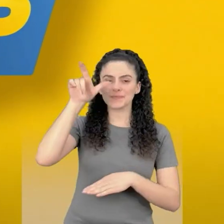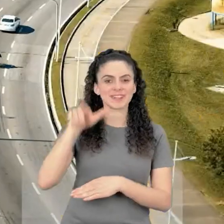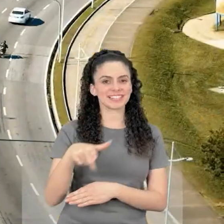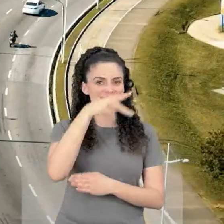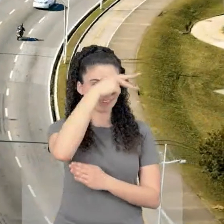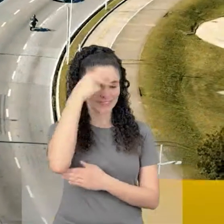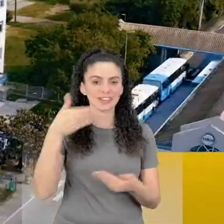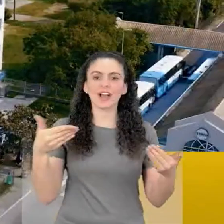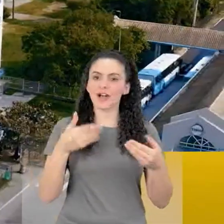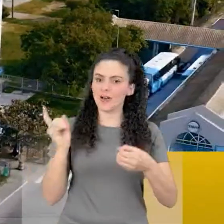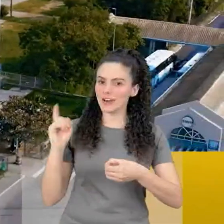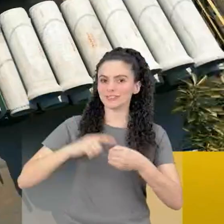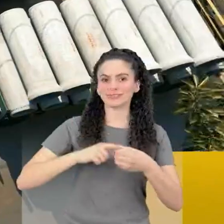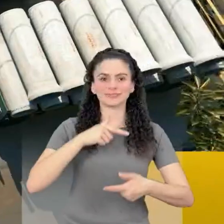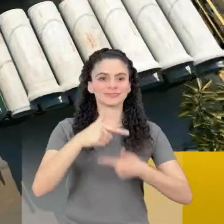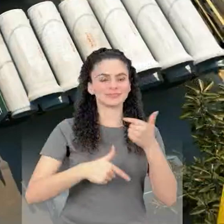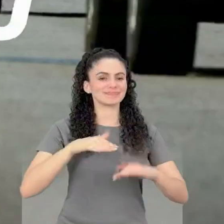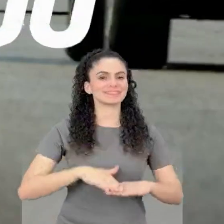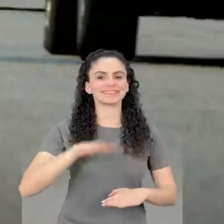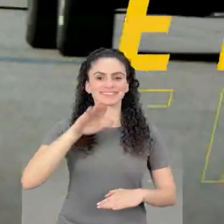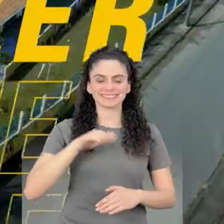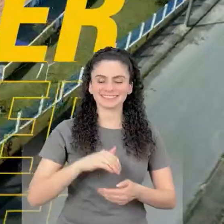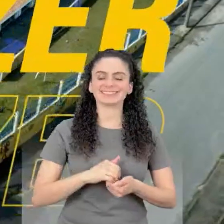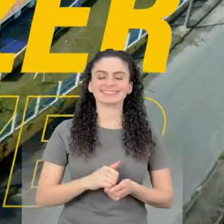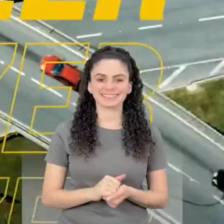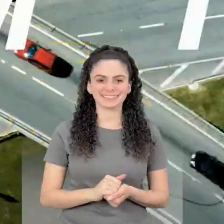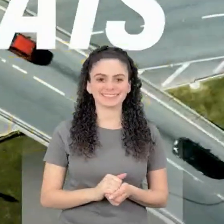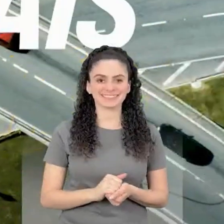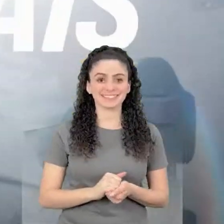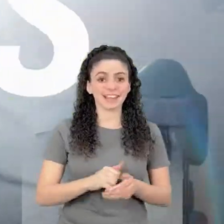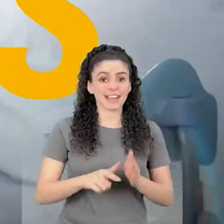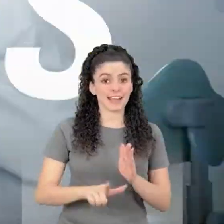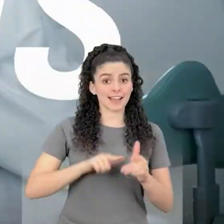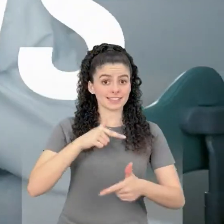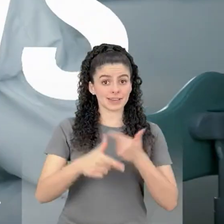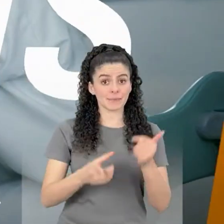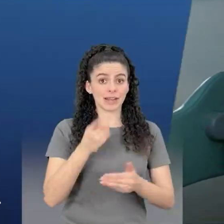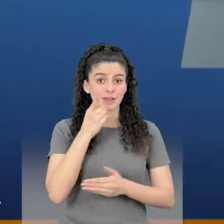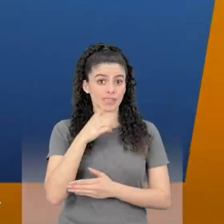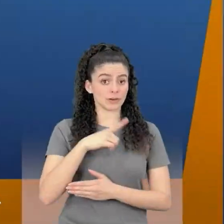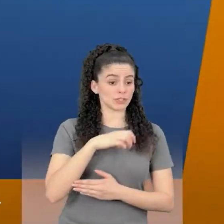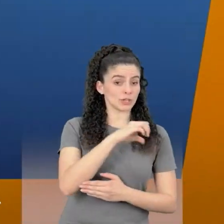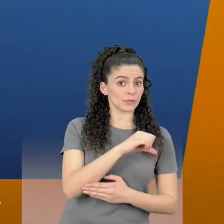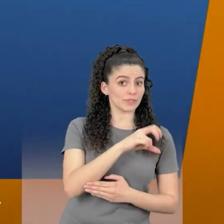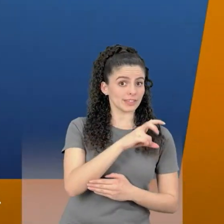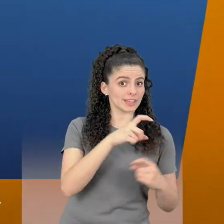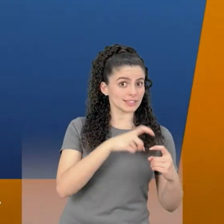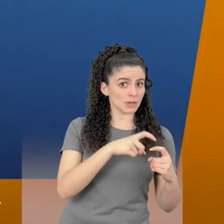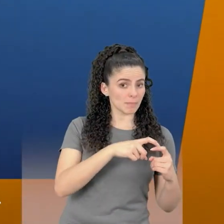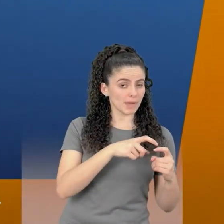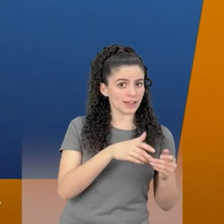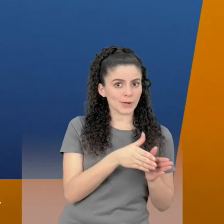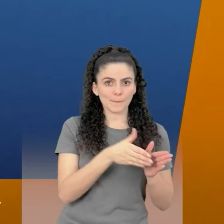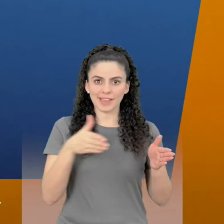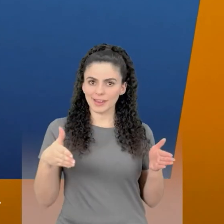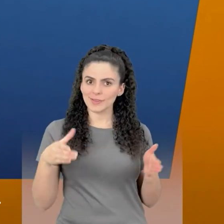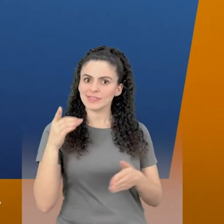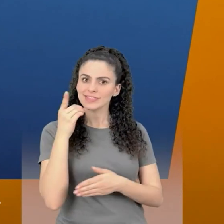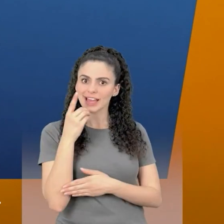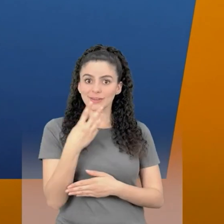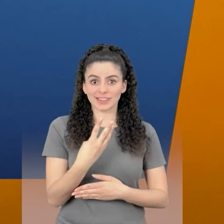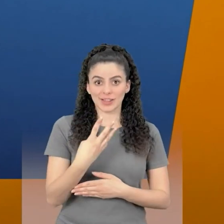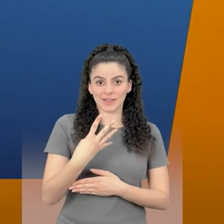Dário já mostrou que é mais prefeito. E agora está voltando para fazer ainda mais. Antes do Dário, tinha 95 médicos